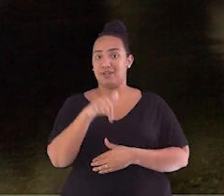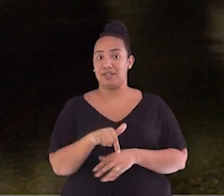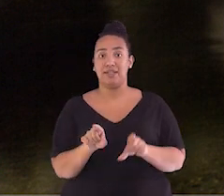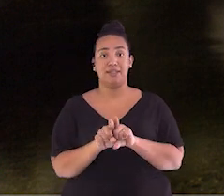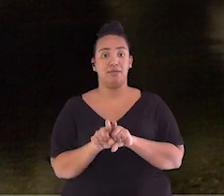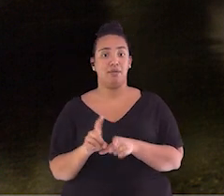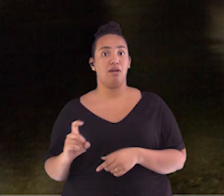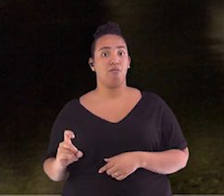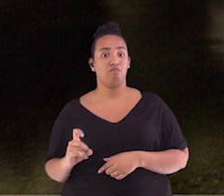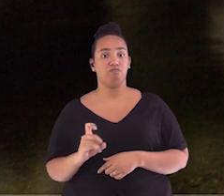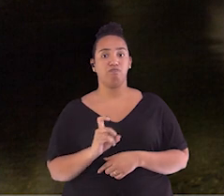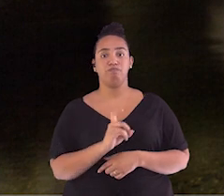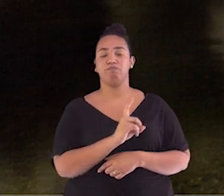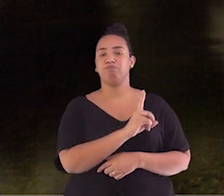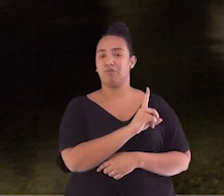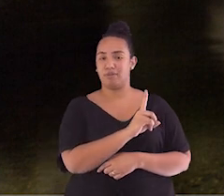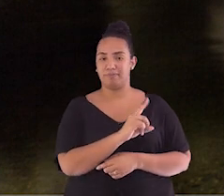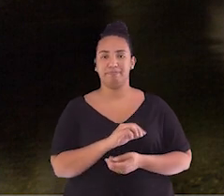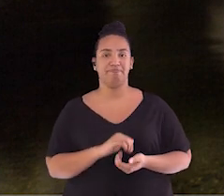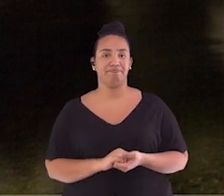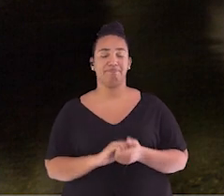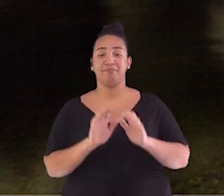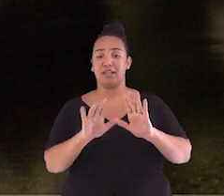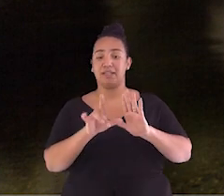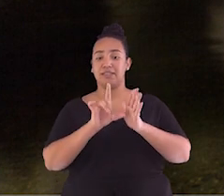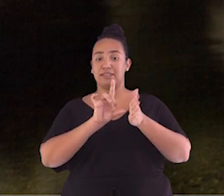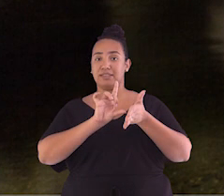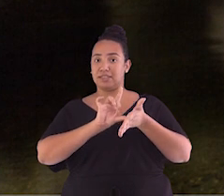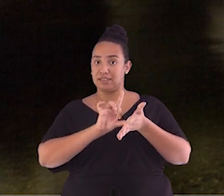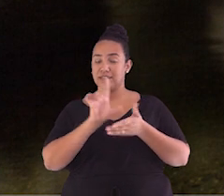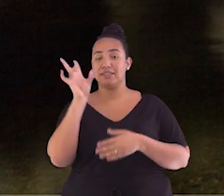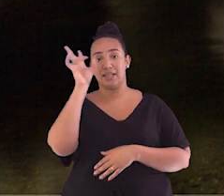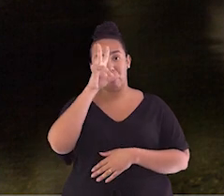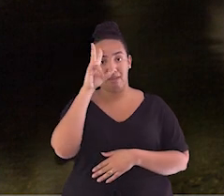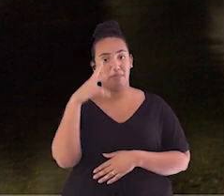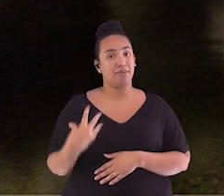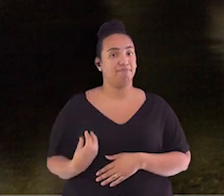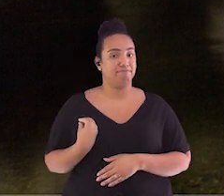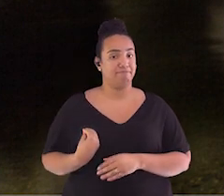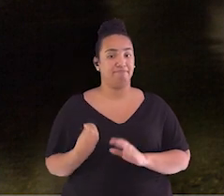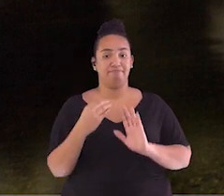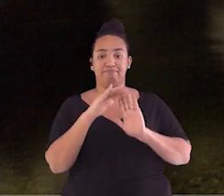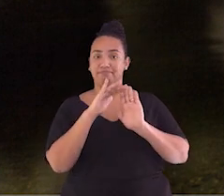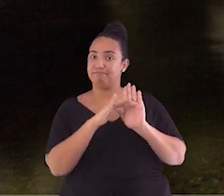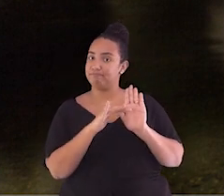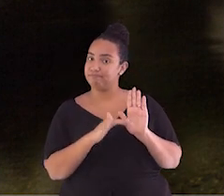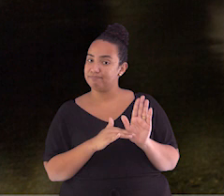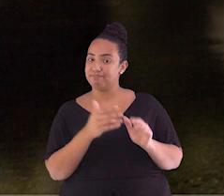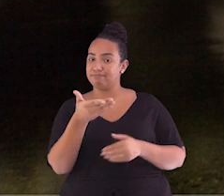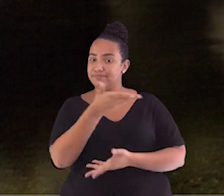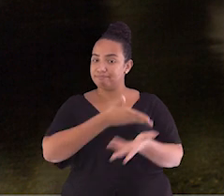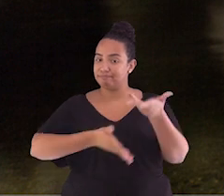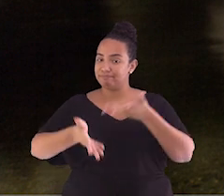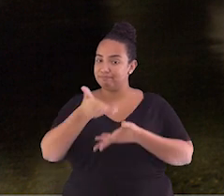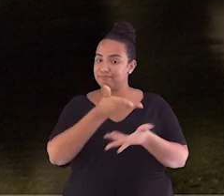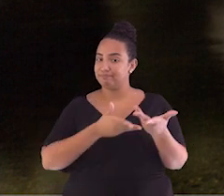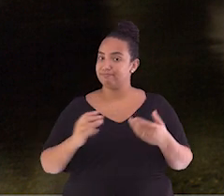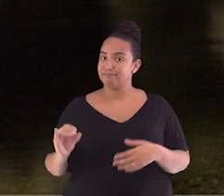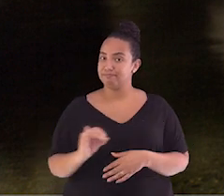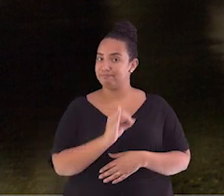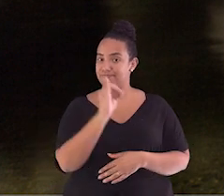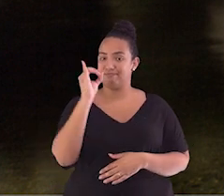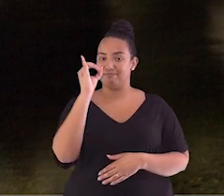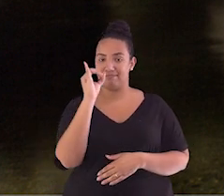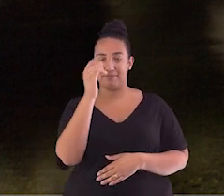humano. Antes que eu me esqueça, assine a lista de presença, tá? Pois a sua participação é muito importante